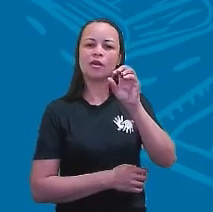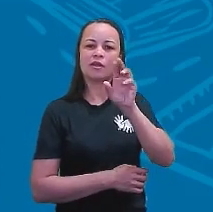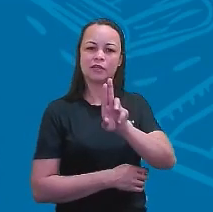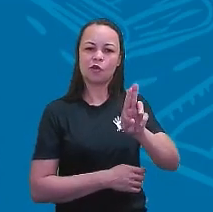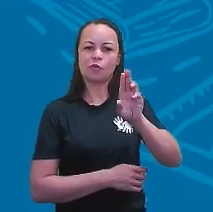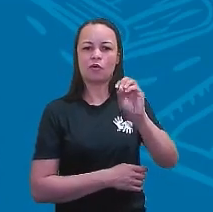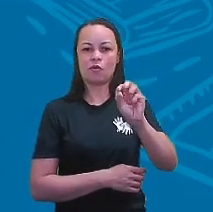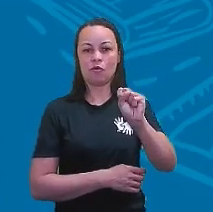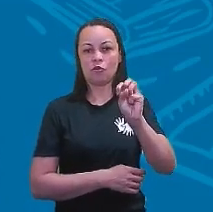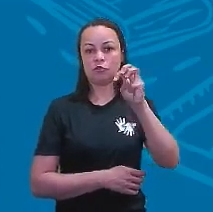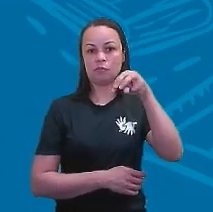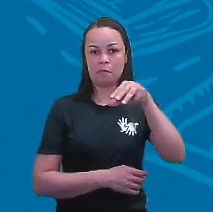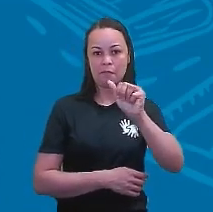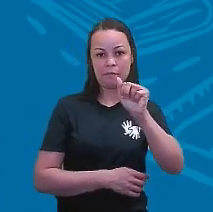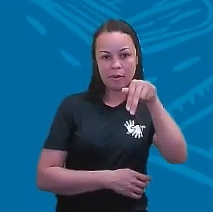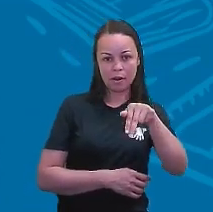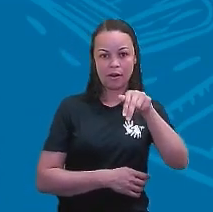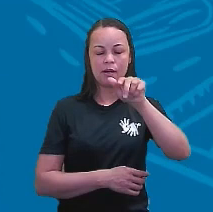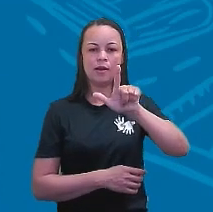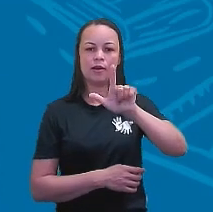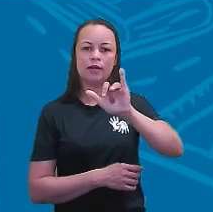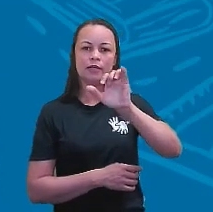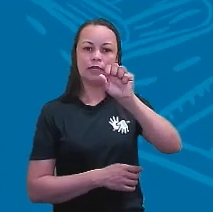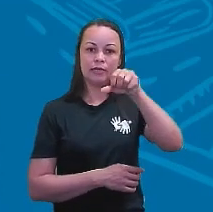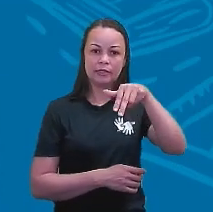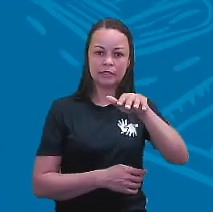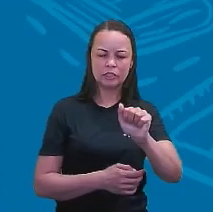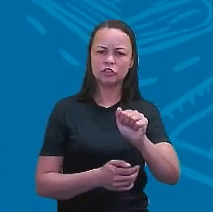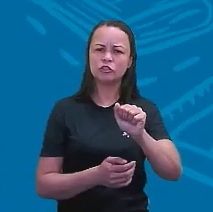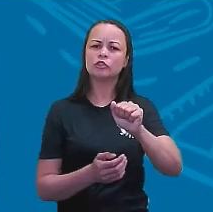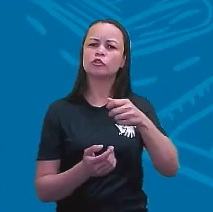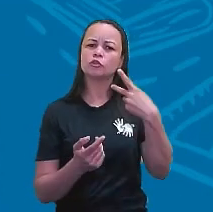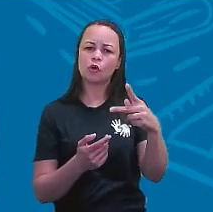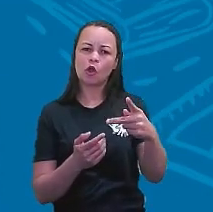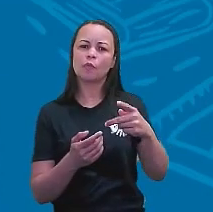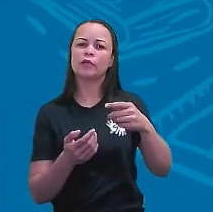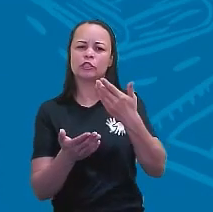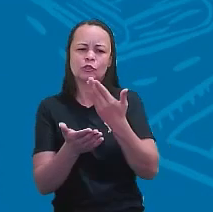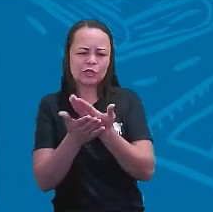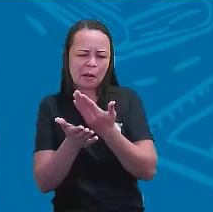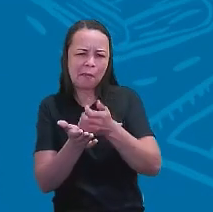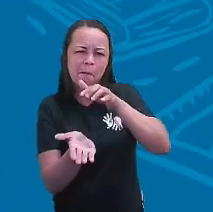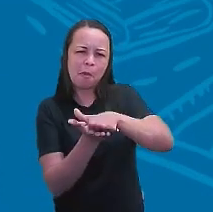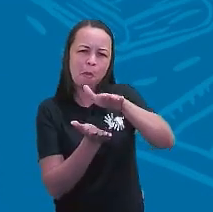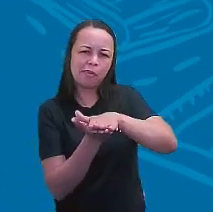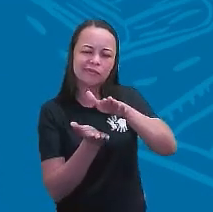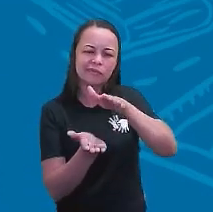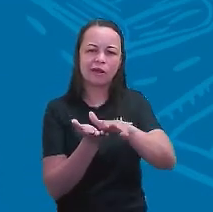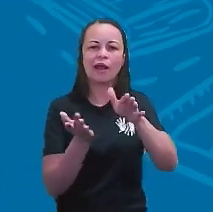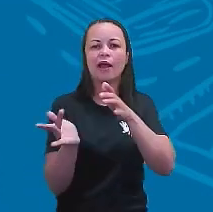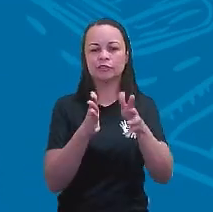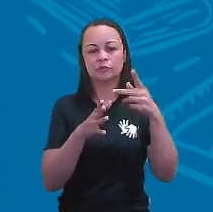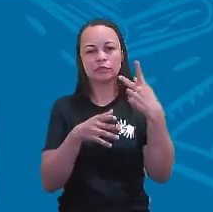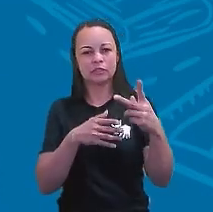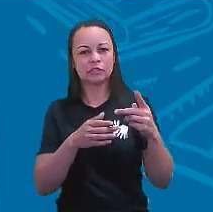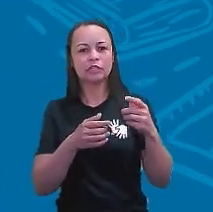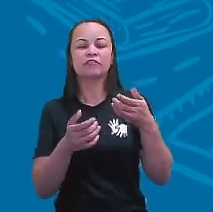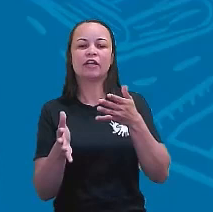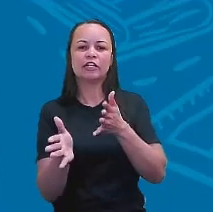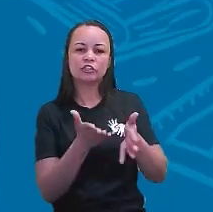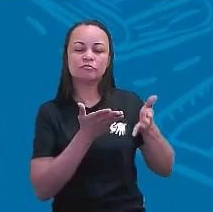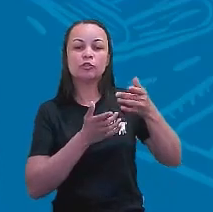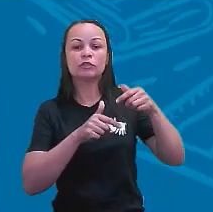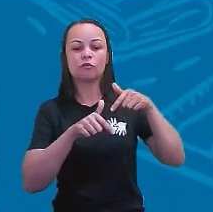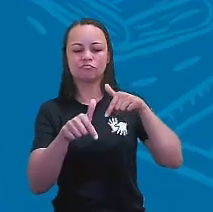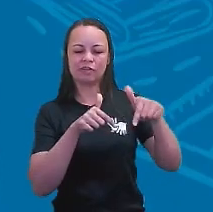obras publicadas e também o seu reconhecimento internacional através de seu grandioso